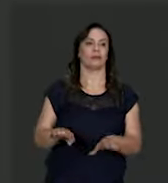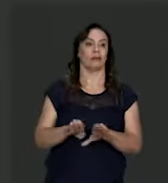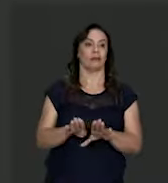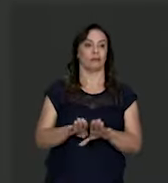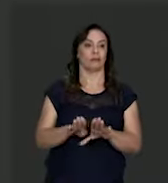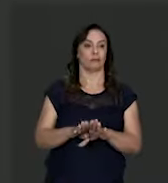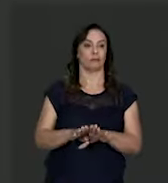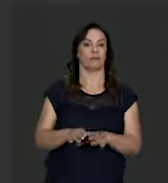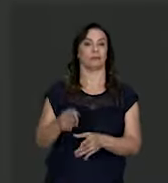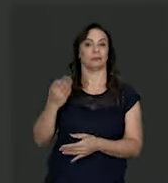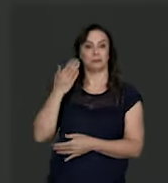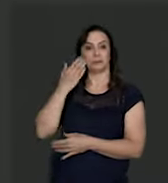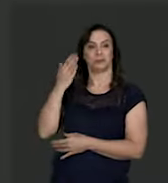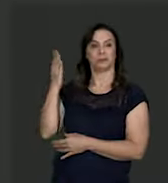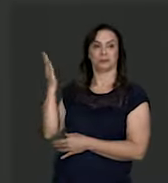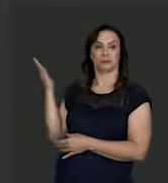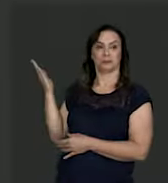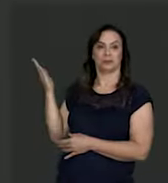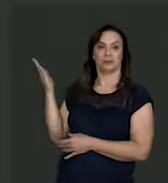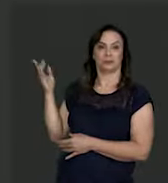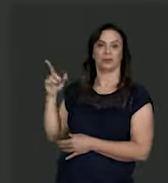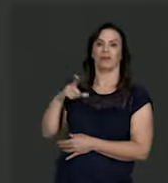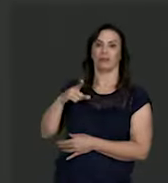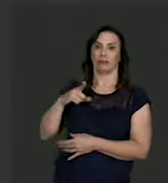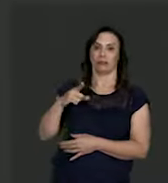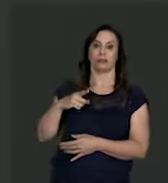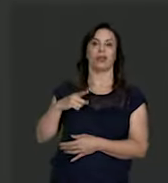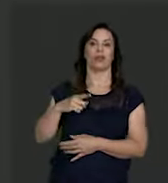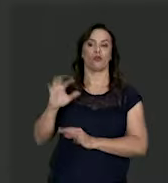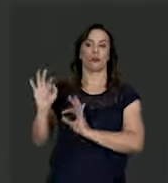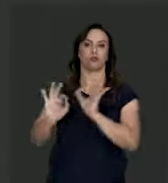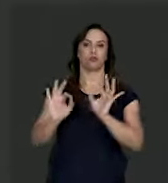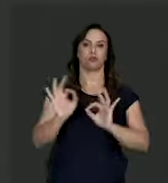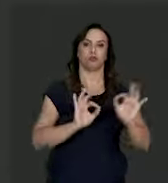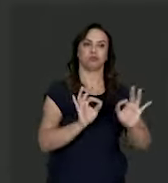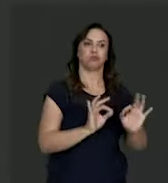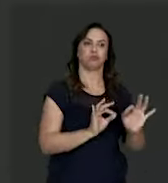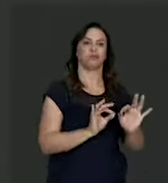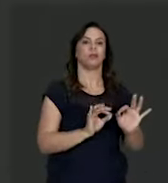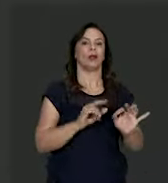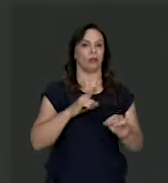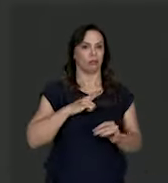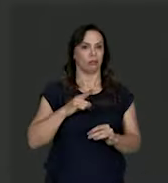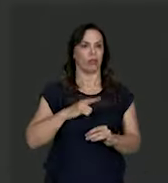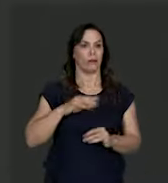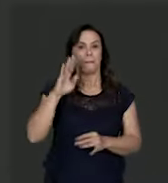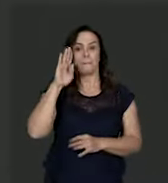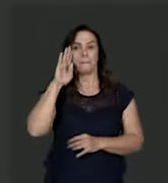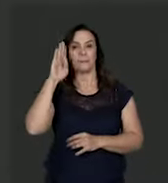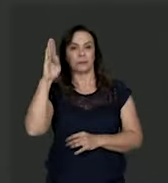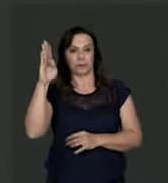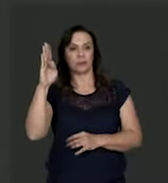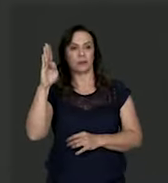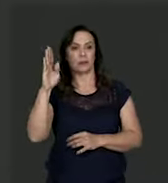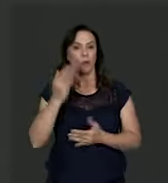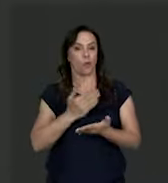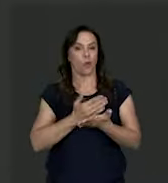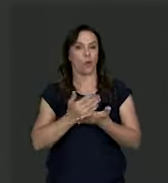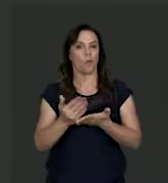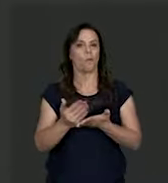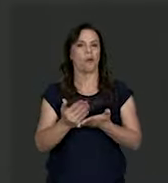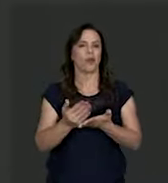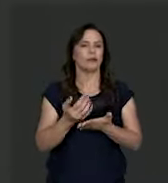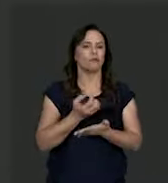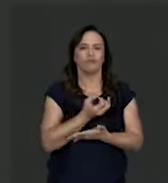2-metil-butano-2-ol. Então, aqui eu tenho a cadeia ramificada, lembrando que na cadeia ramificada eu identifico a cadeia principal, começa a numerar de